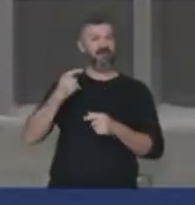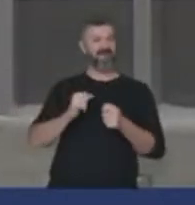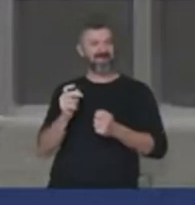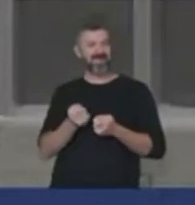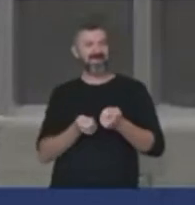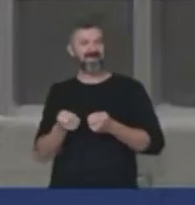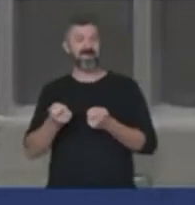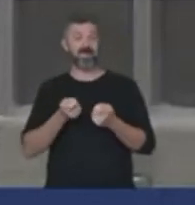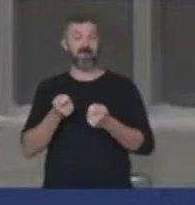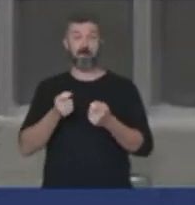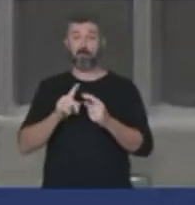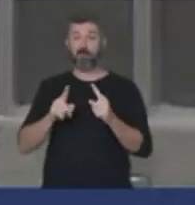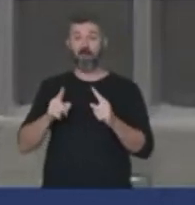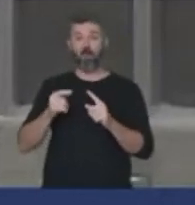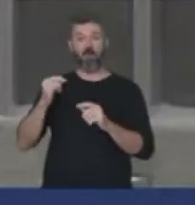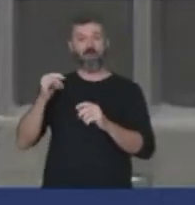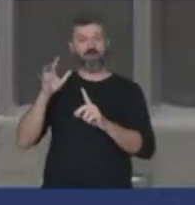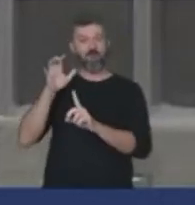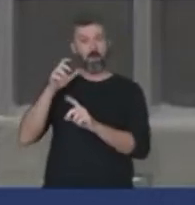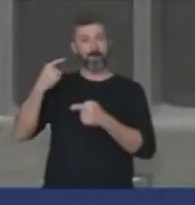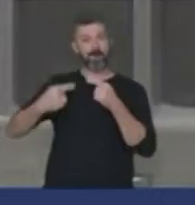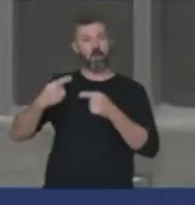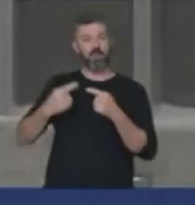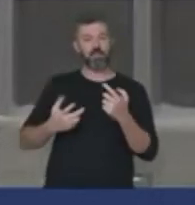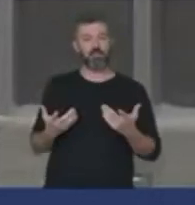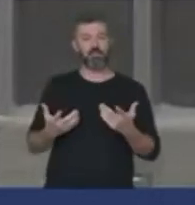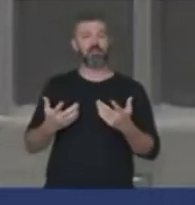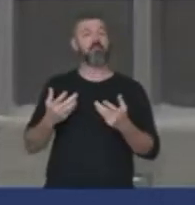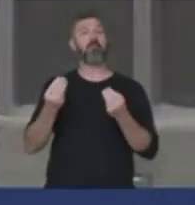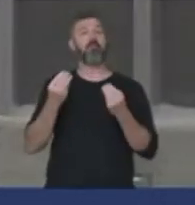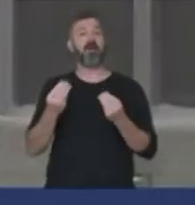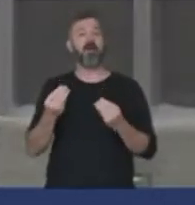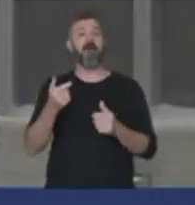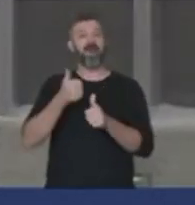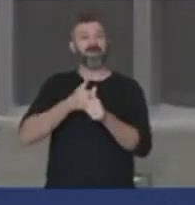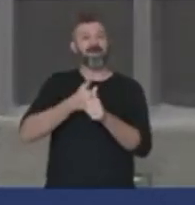politicamente, repito, para poder perseguir os seus adversários.